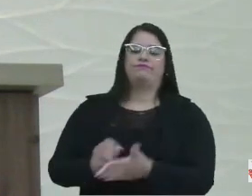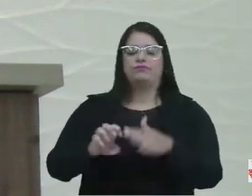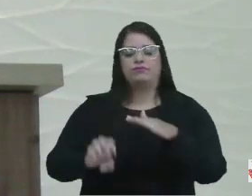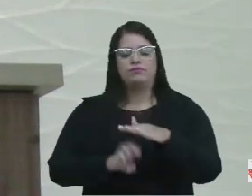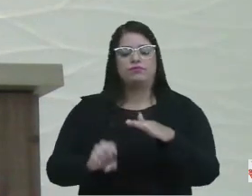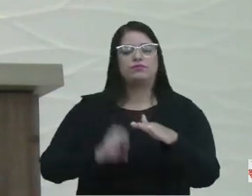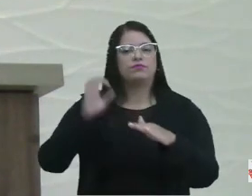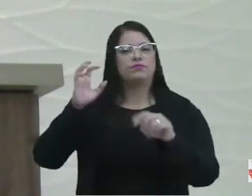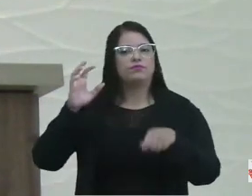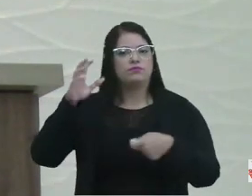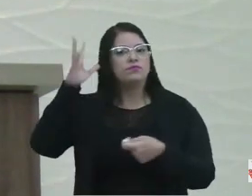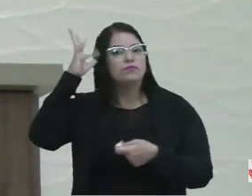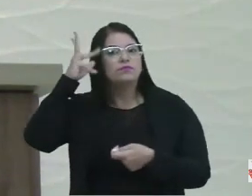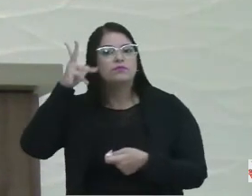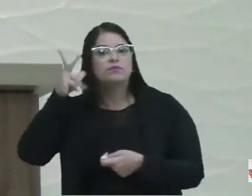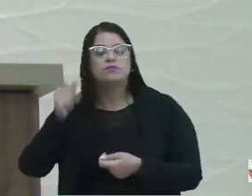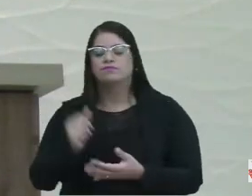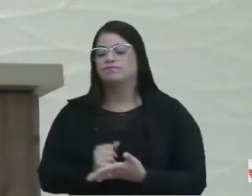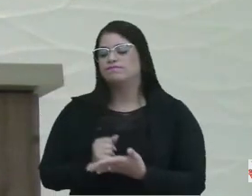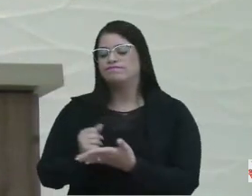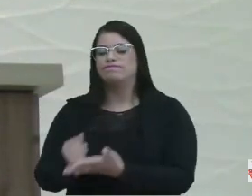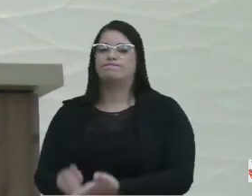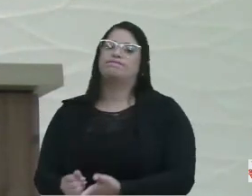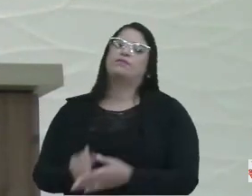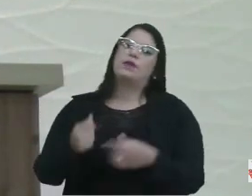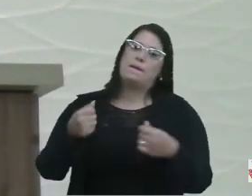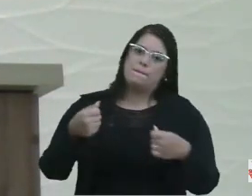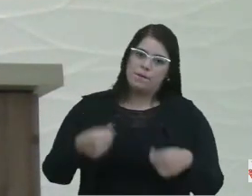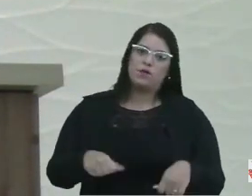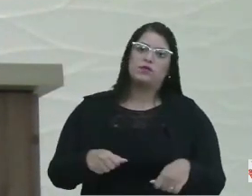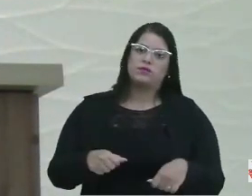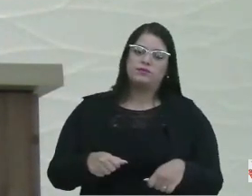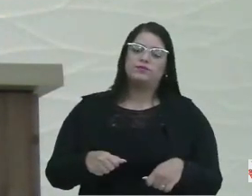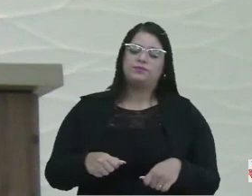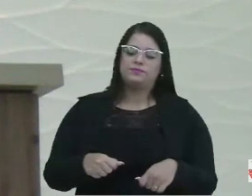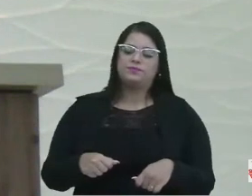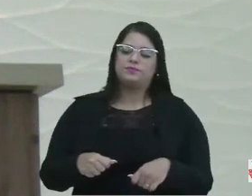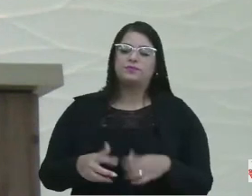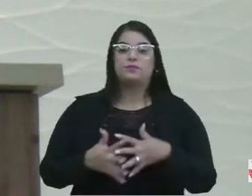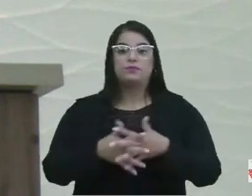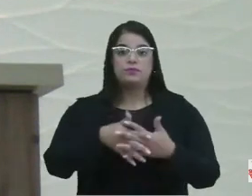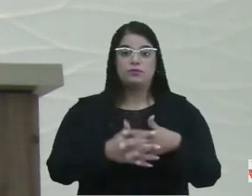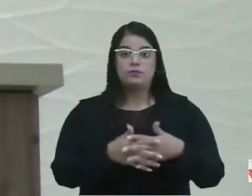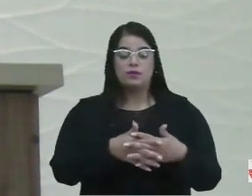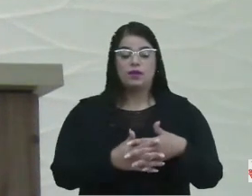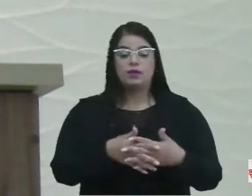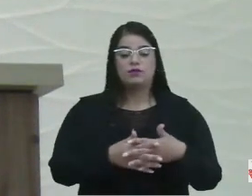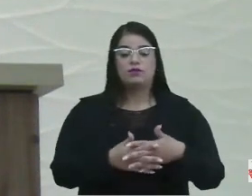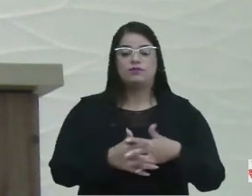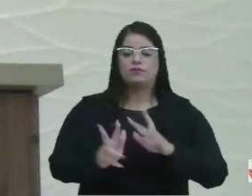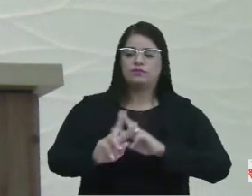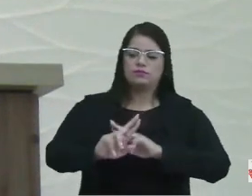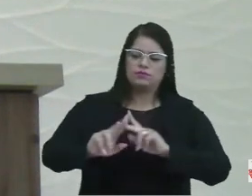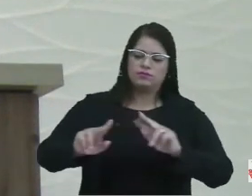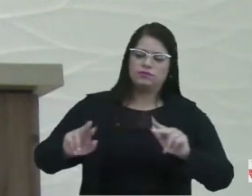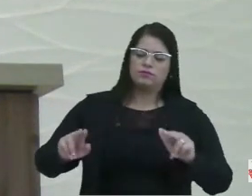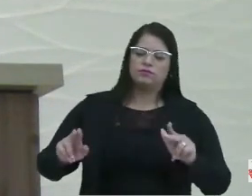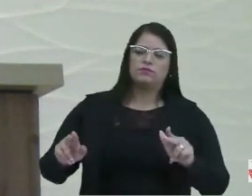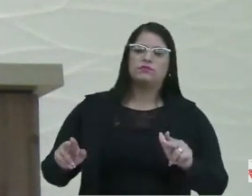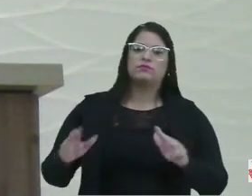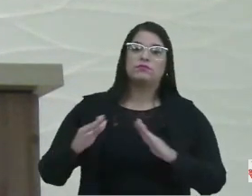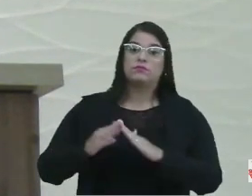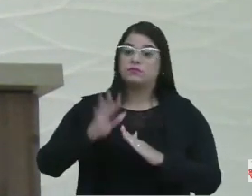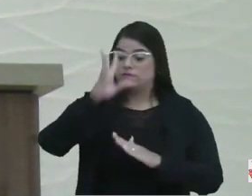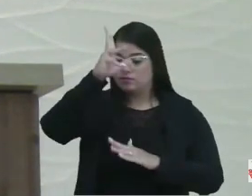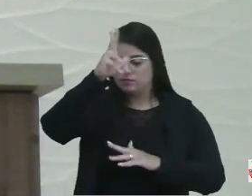localidade, agora sim pode chegar os caminhões para colocar e colocar dentro da granja desse pessoal,